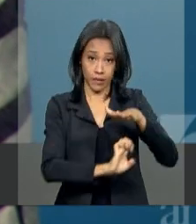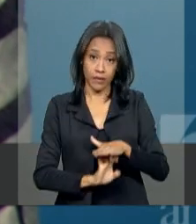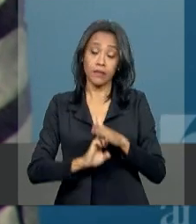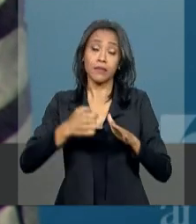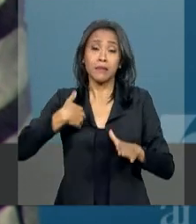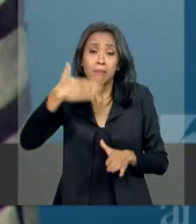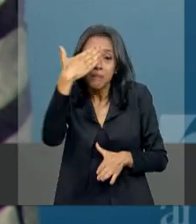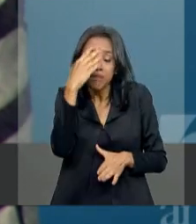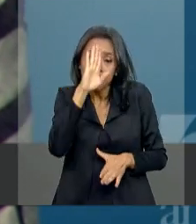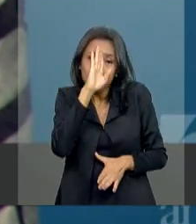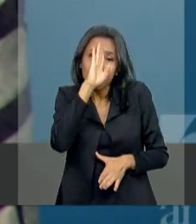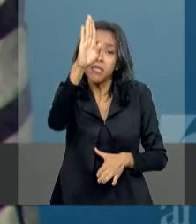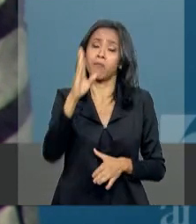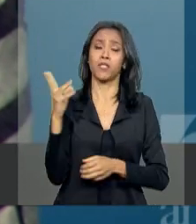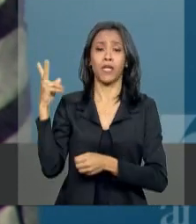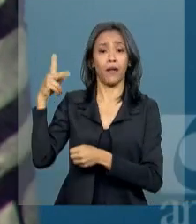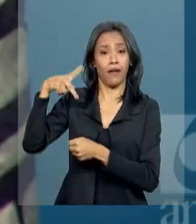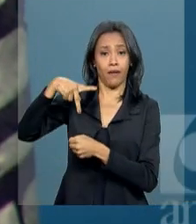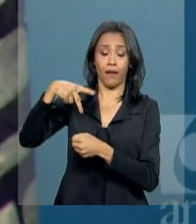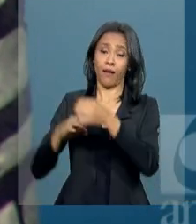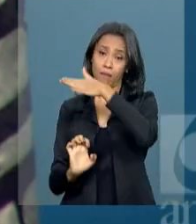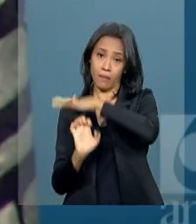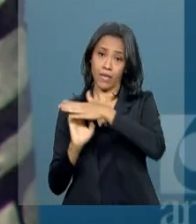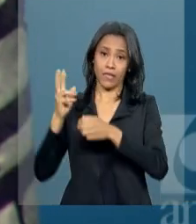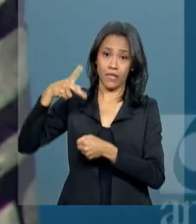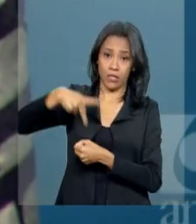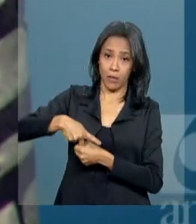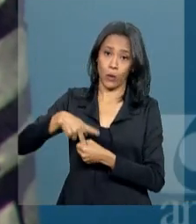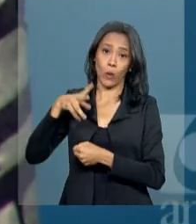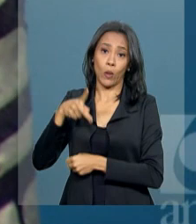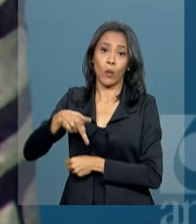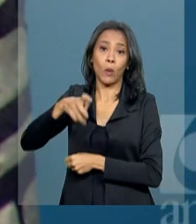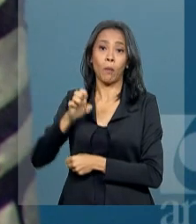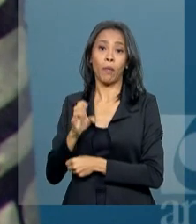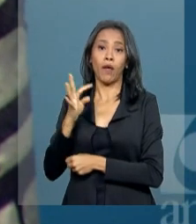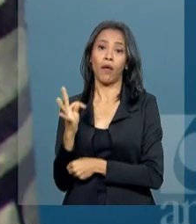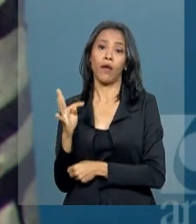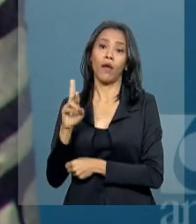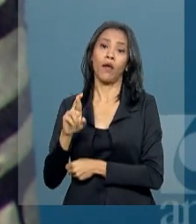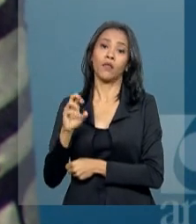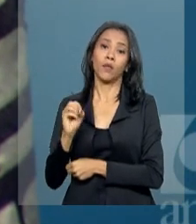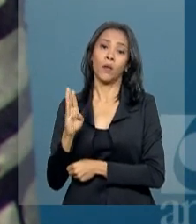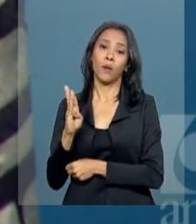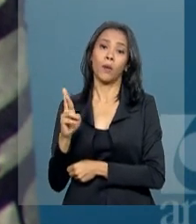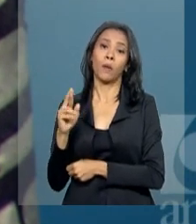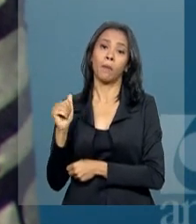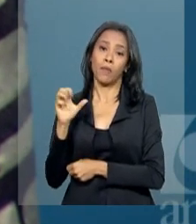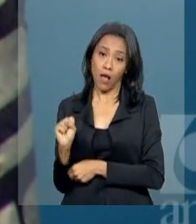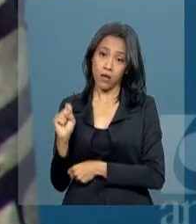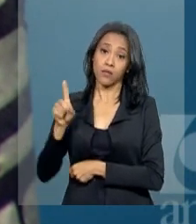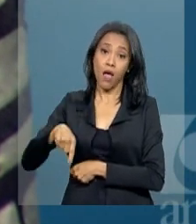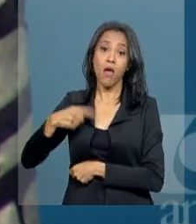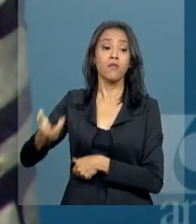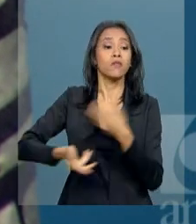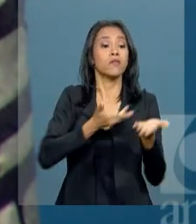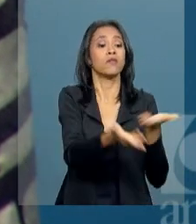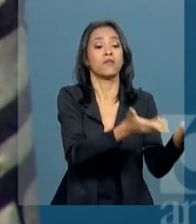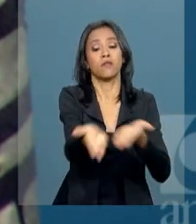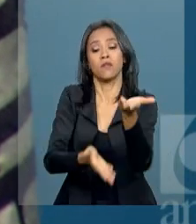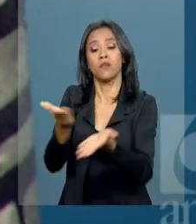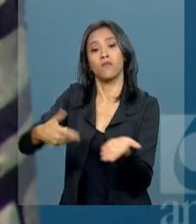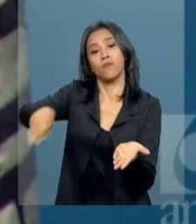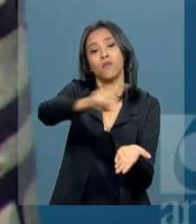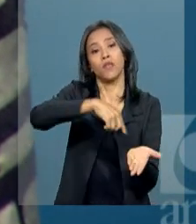a Petrobras, todos nós devemos entender que o nosso objetivo é servir as pessoas, servir aos